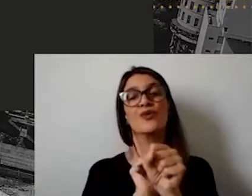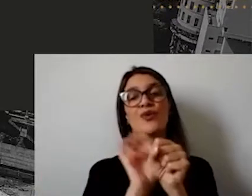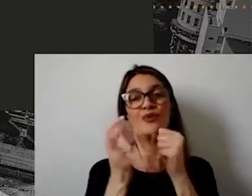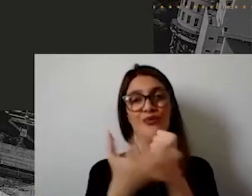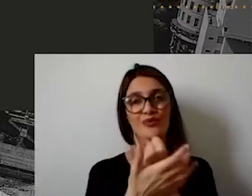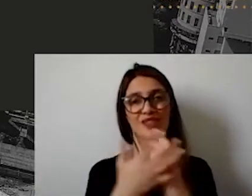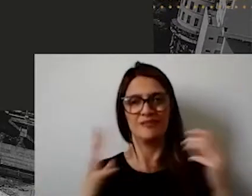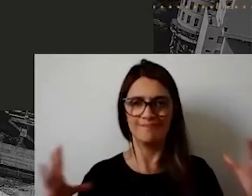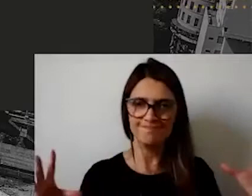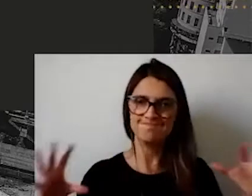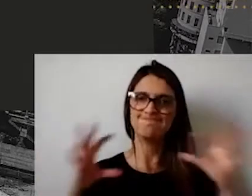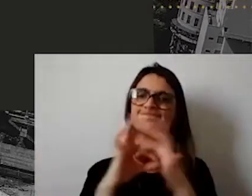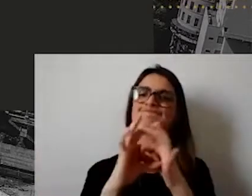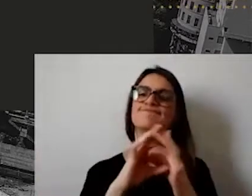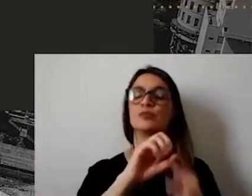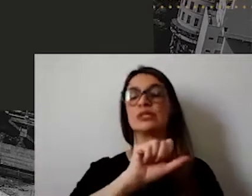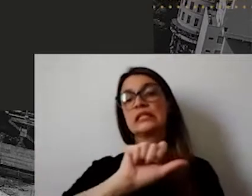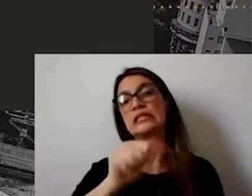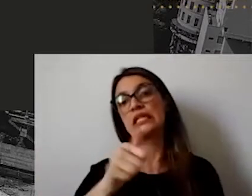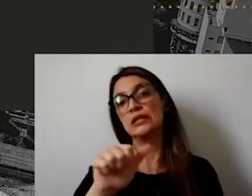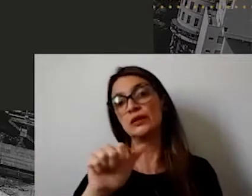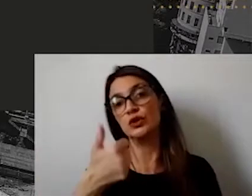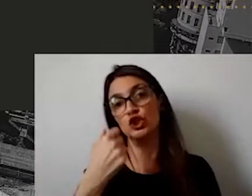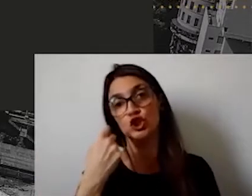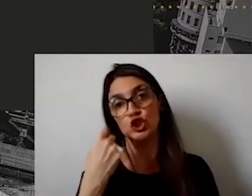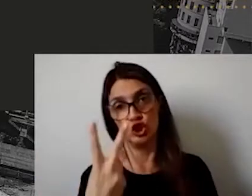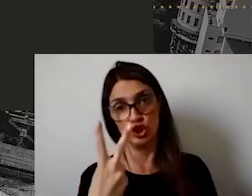112 instituições, nós conseguimos chegar a